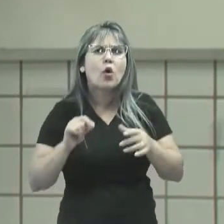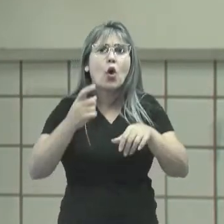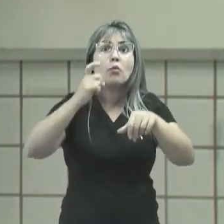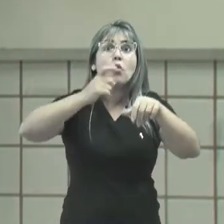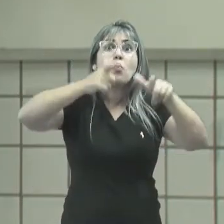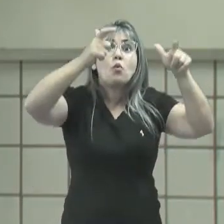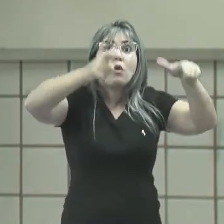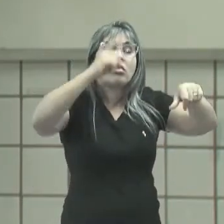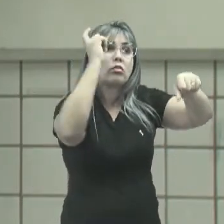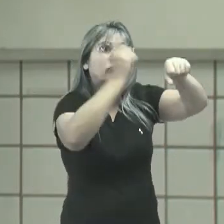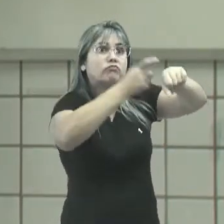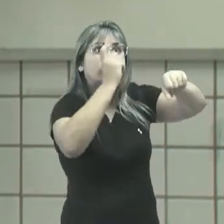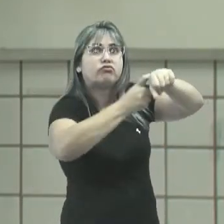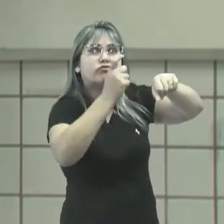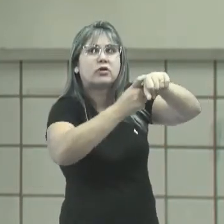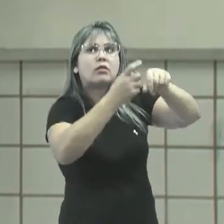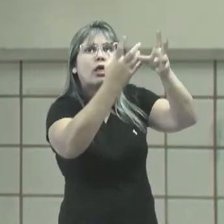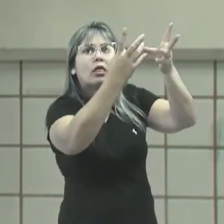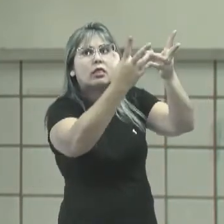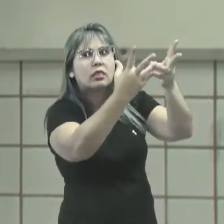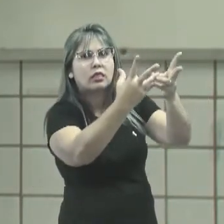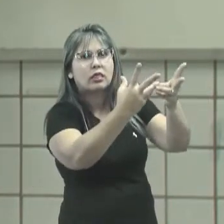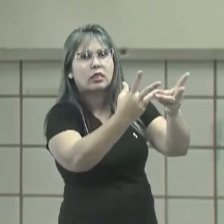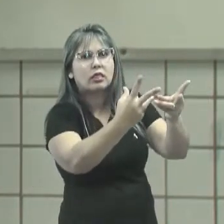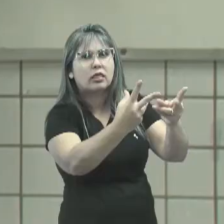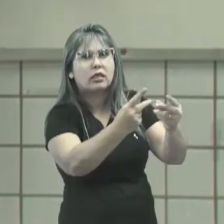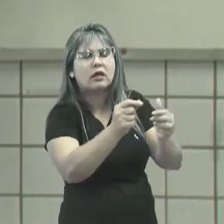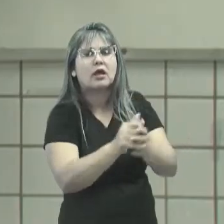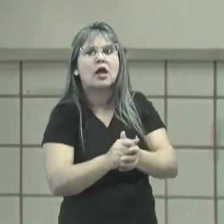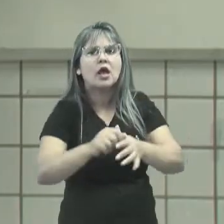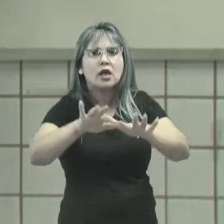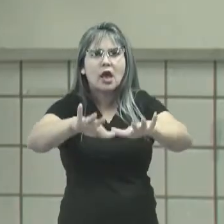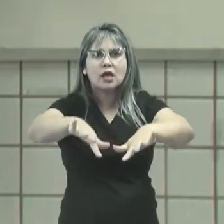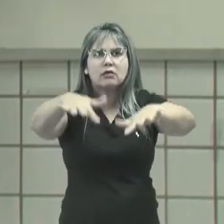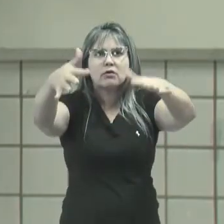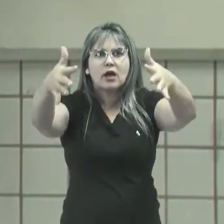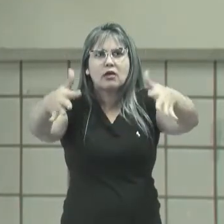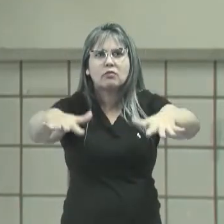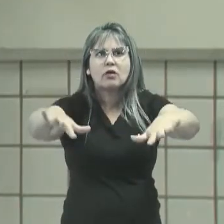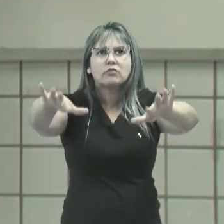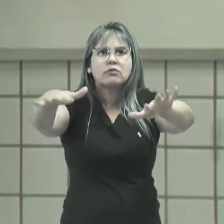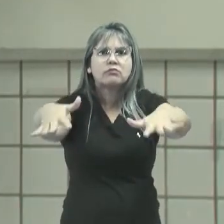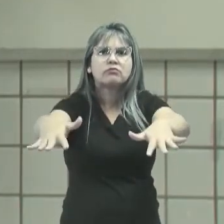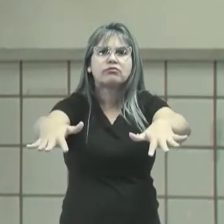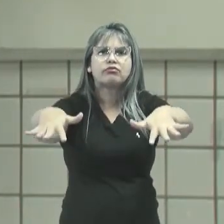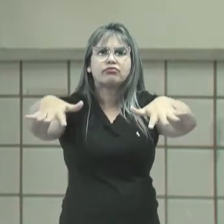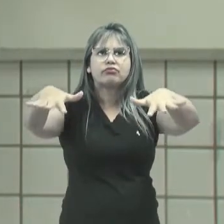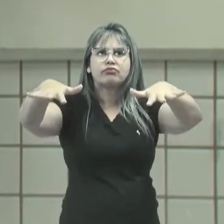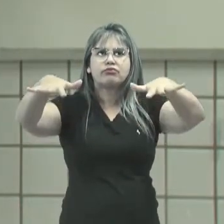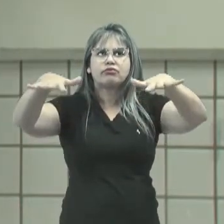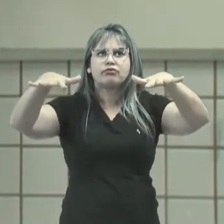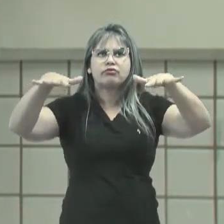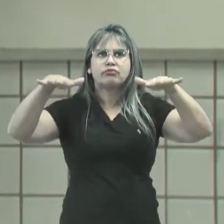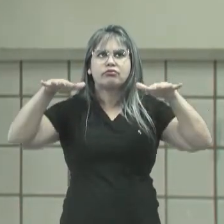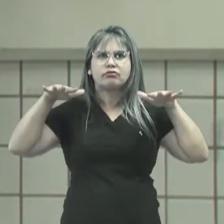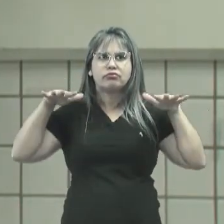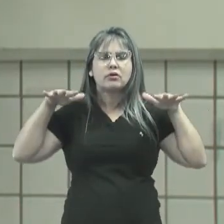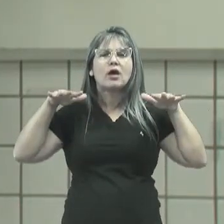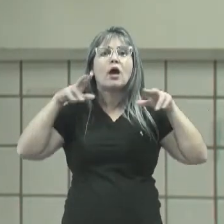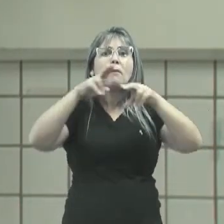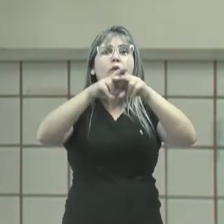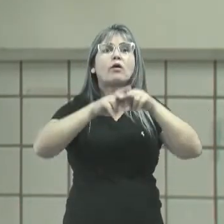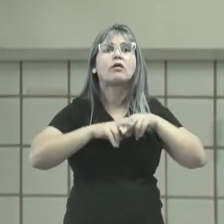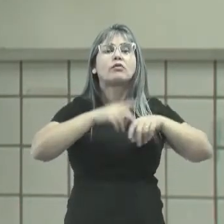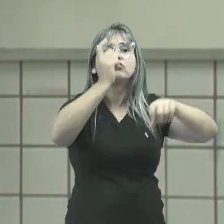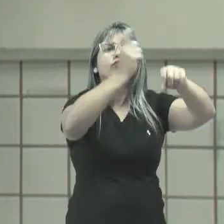o avanço do ambiente das marés, né, do ambiente marinho, do nível dos oceanos, a formação